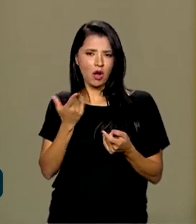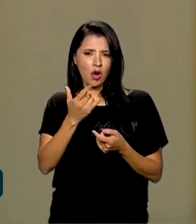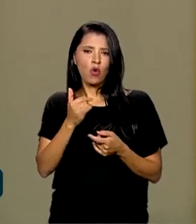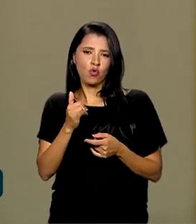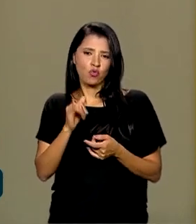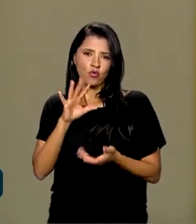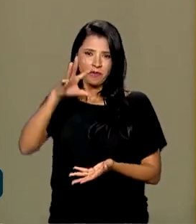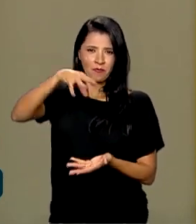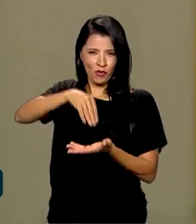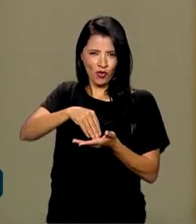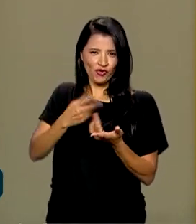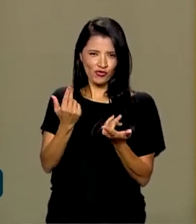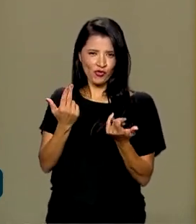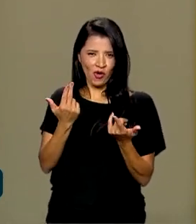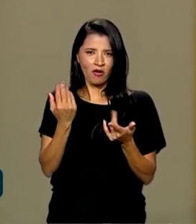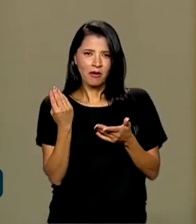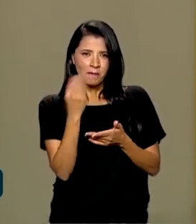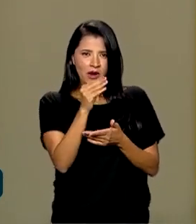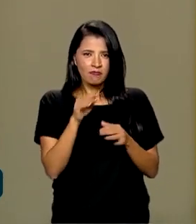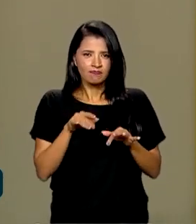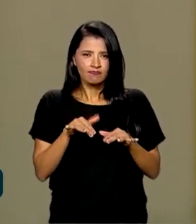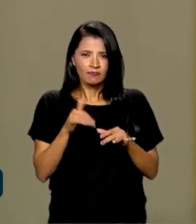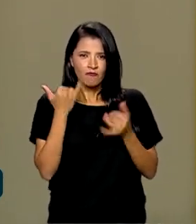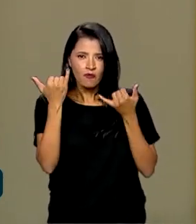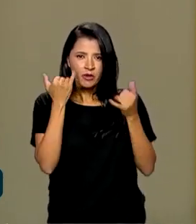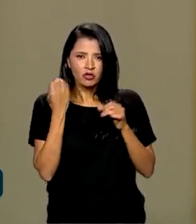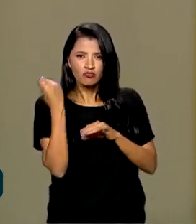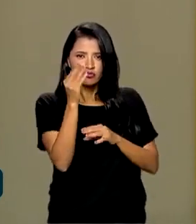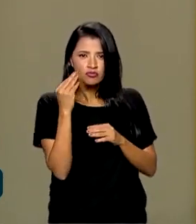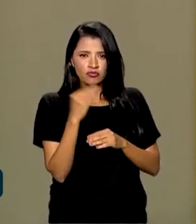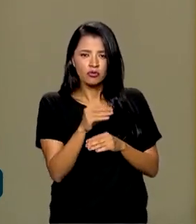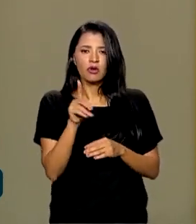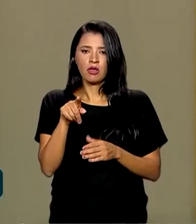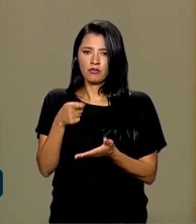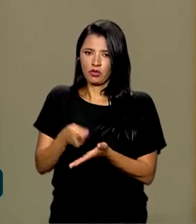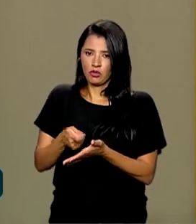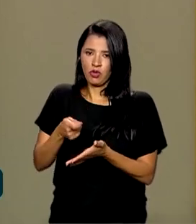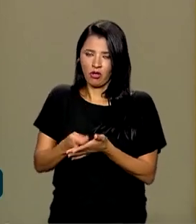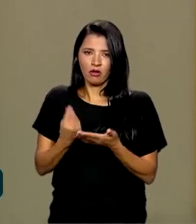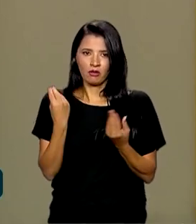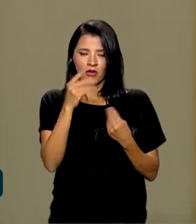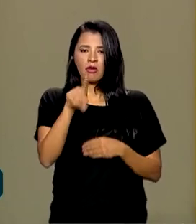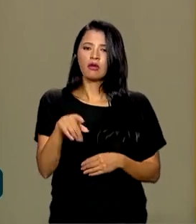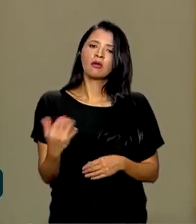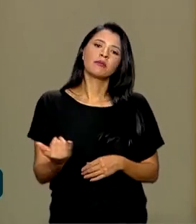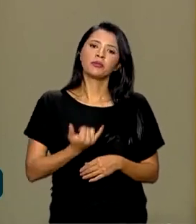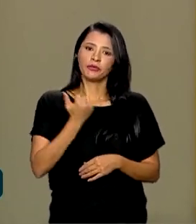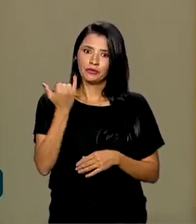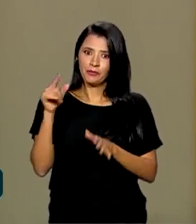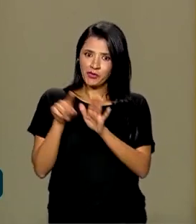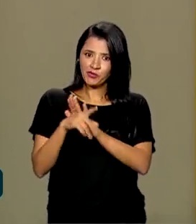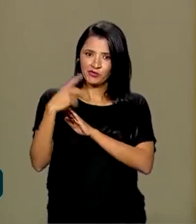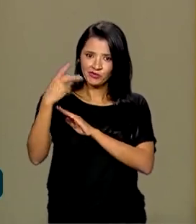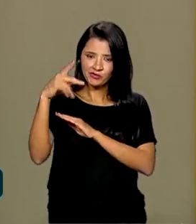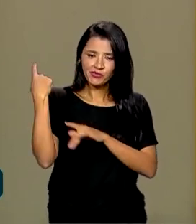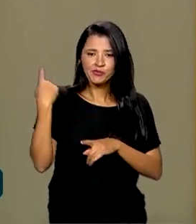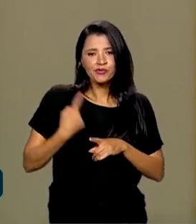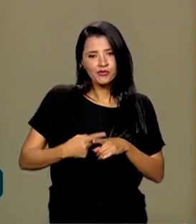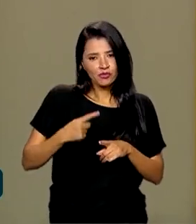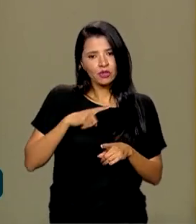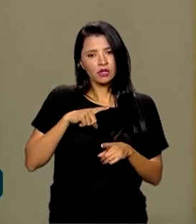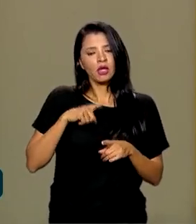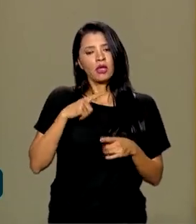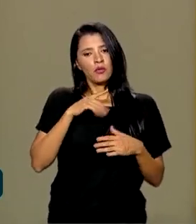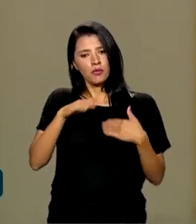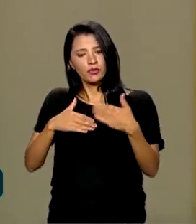vai preenchendo o formulário, incluindo ali as informações que são obrigatórias. É muito importante essa tua pergunta, porque tem um processo